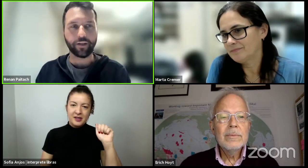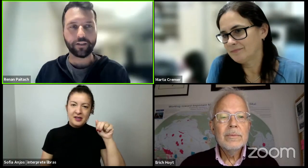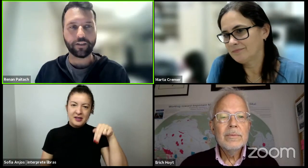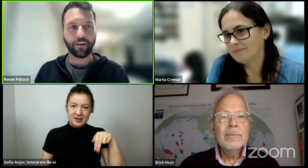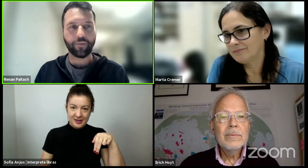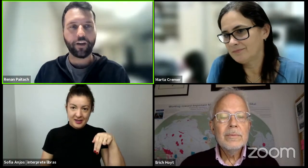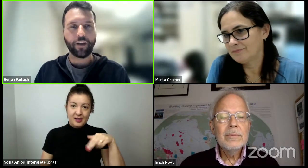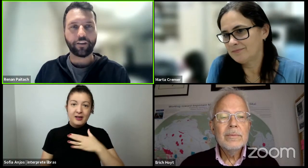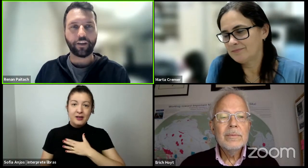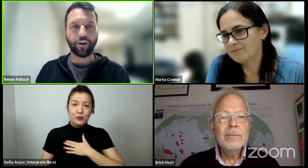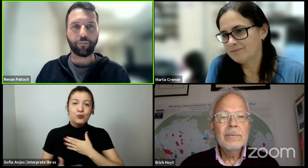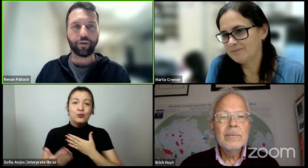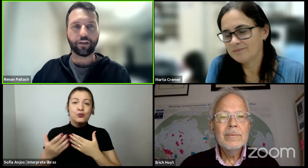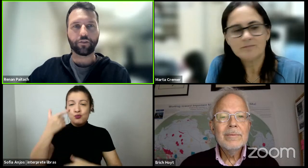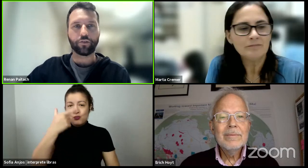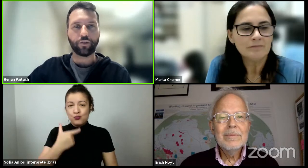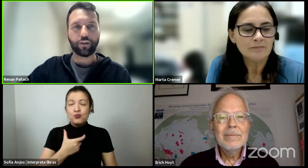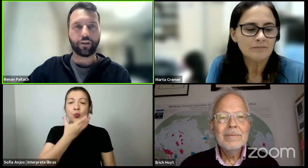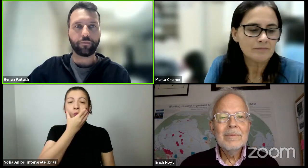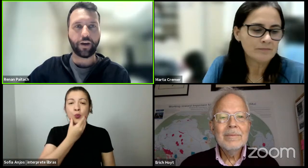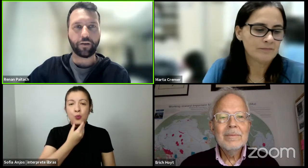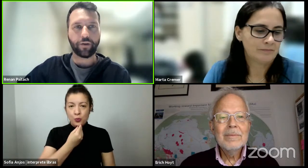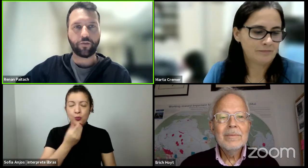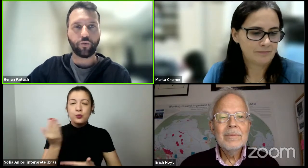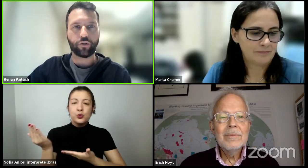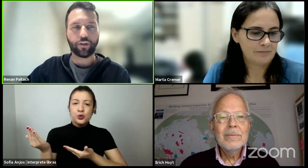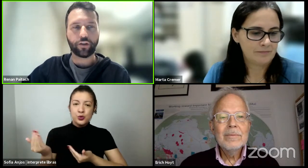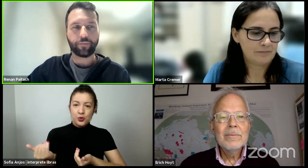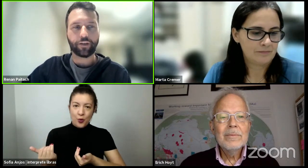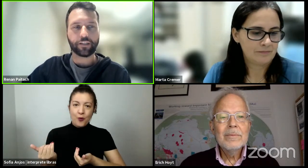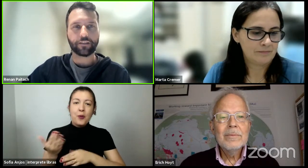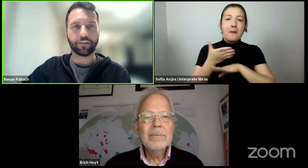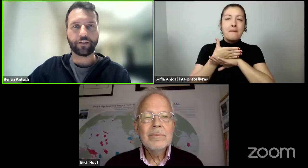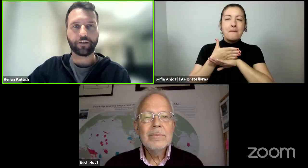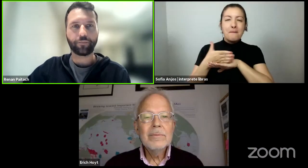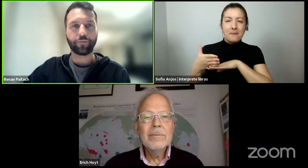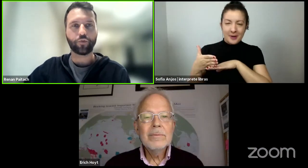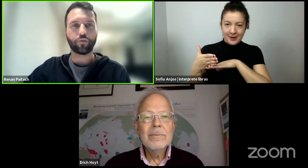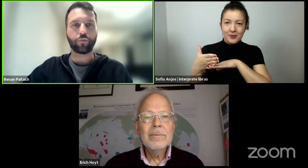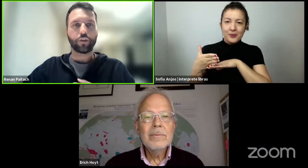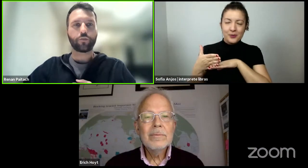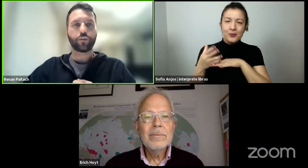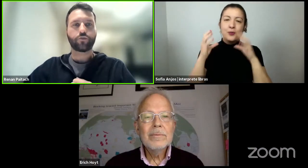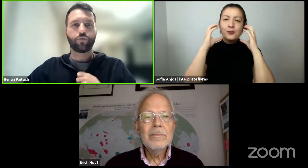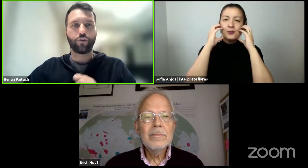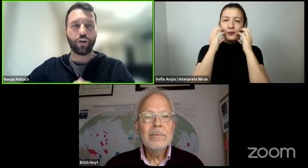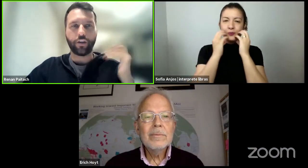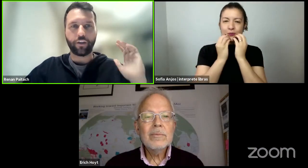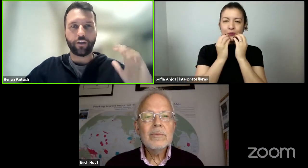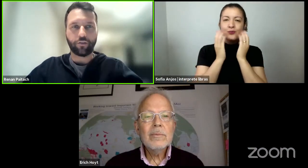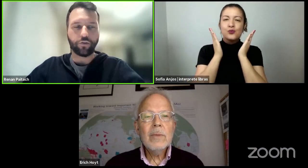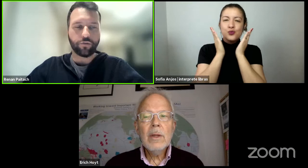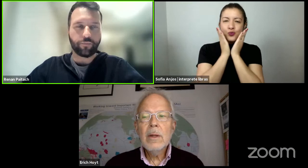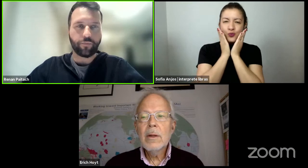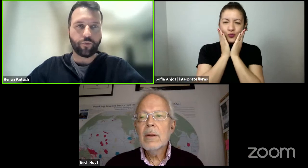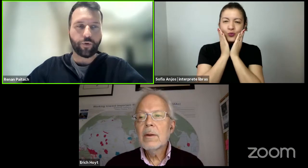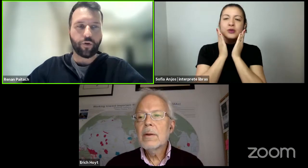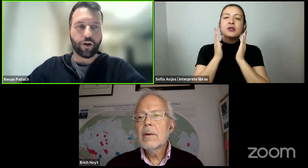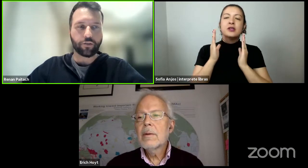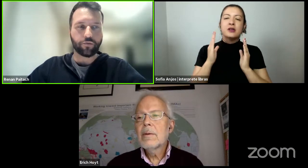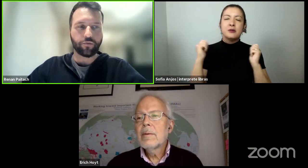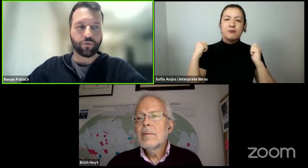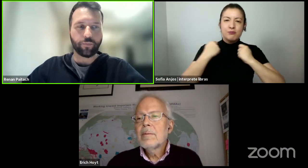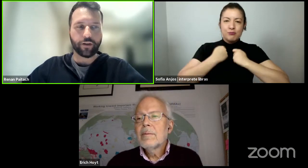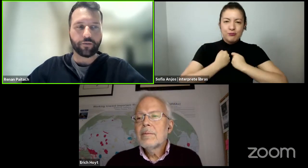de cor branca, tenho cabelo e barba curta e castanho, estou com um moletom azul e estou no